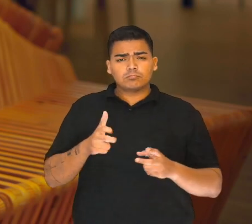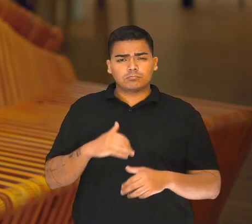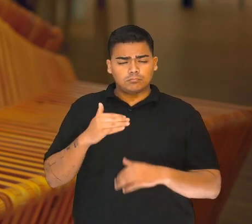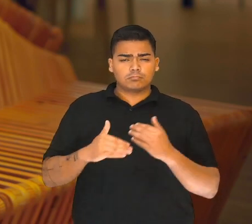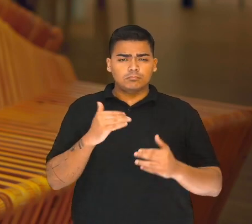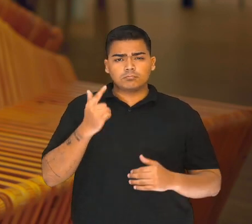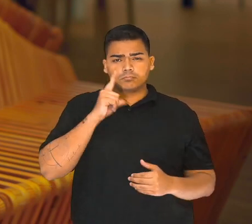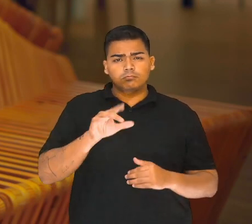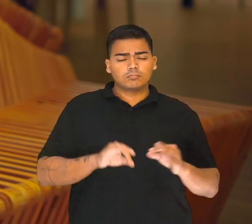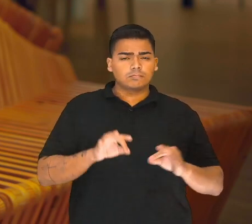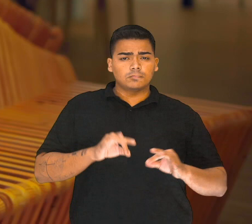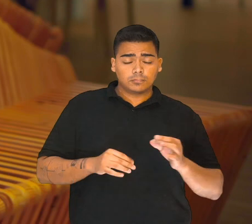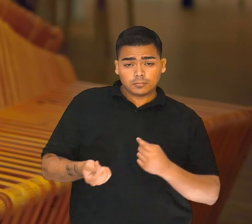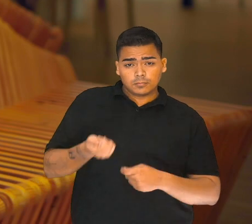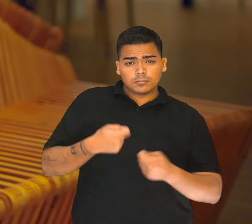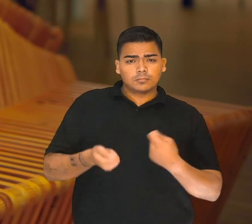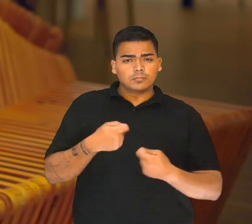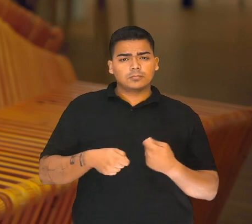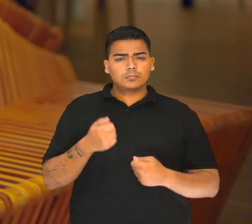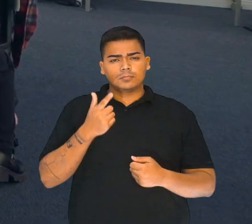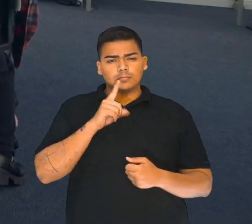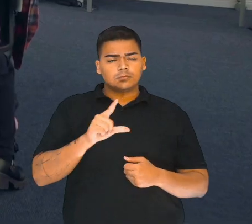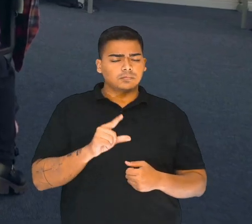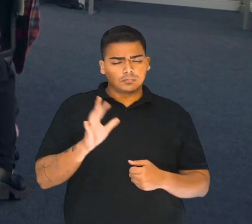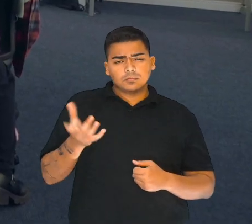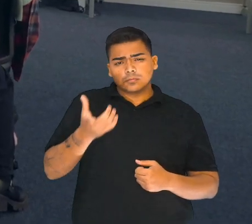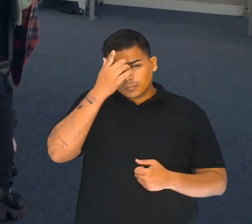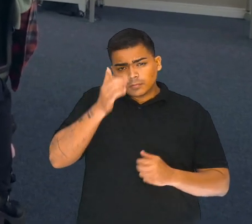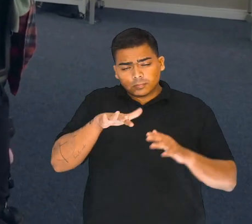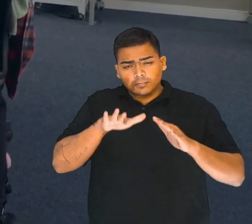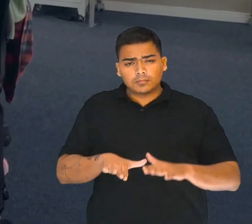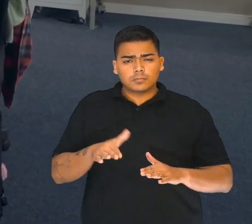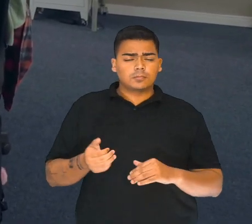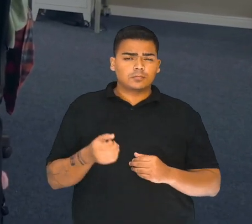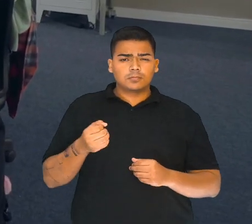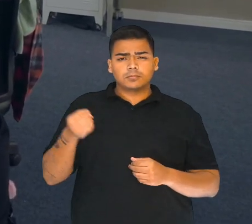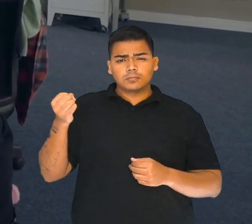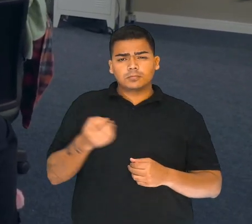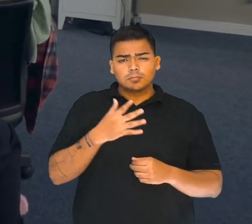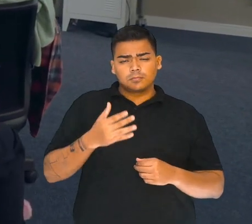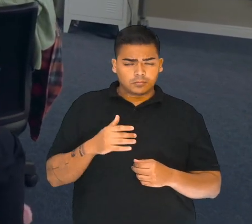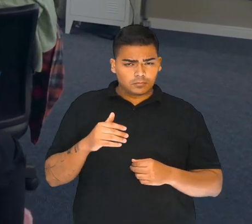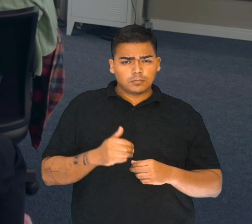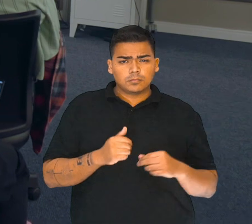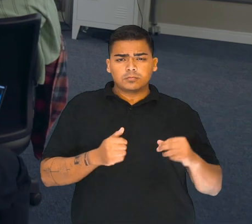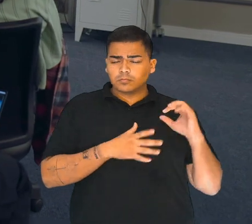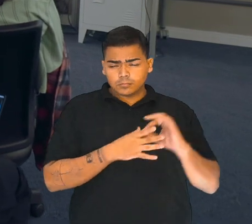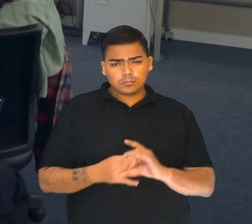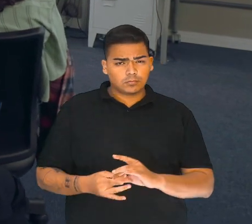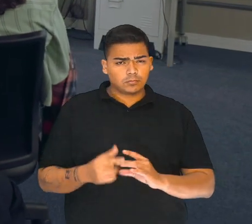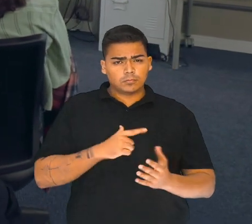emergindo, poder criar aqui essa economia que retesse os talentos para essa nova era que